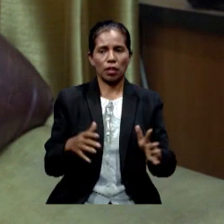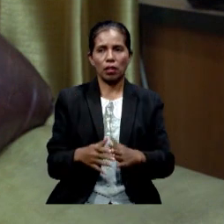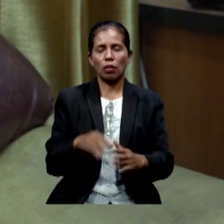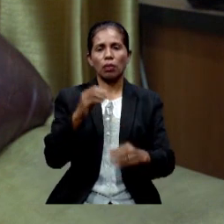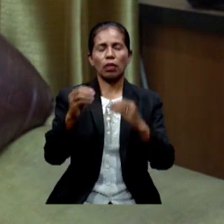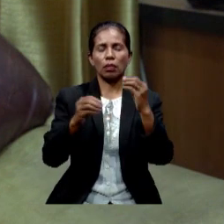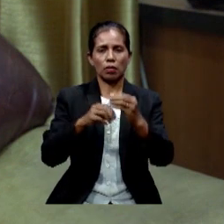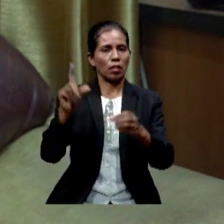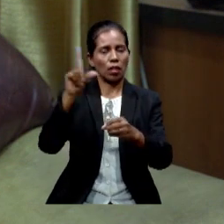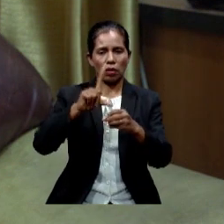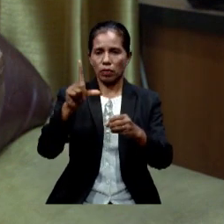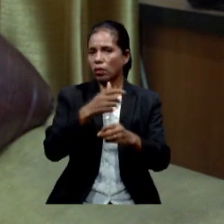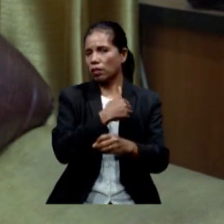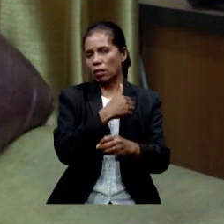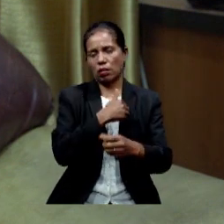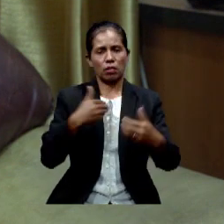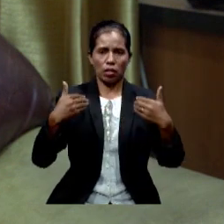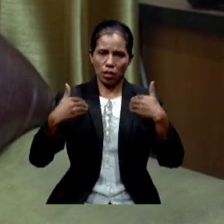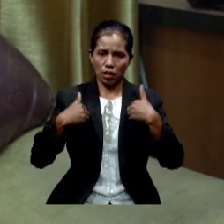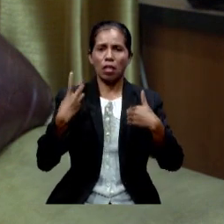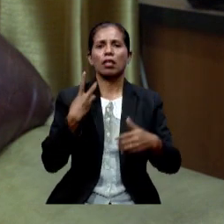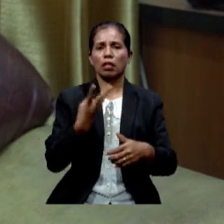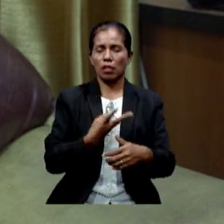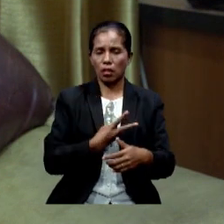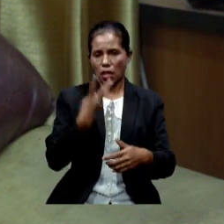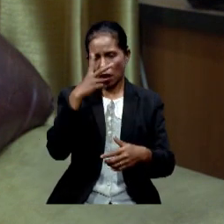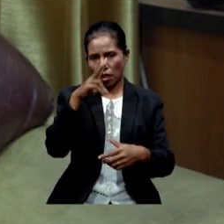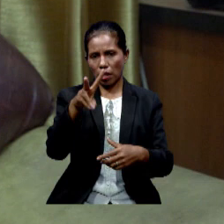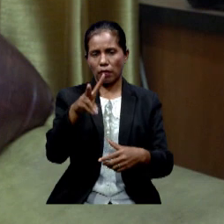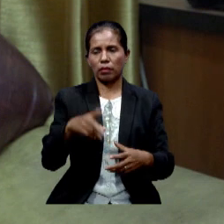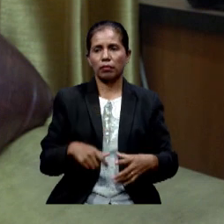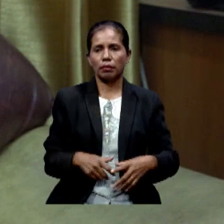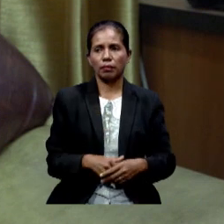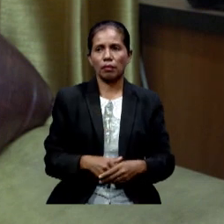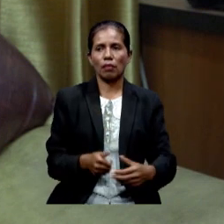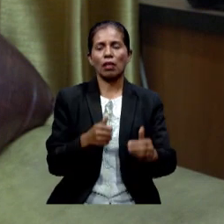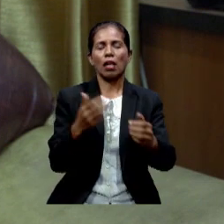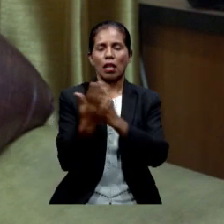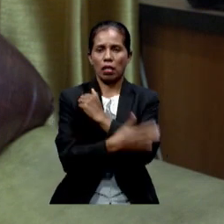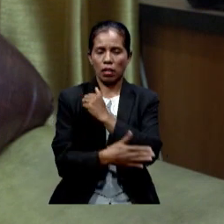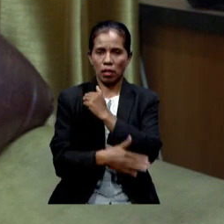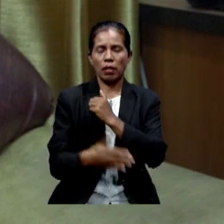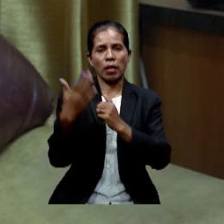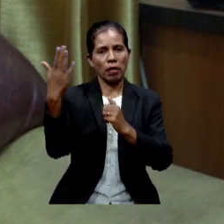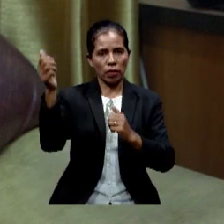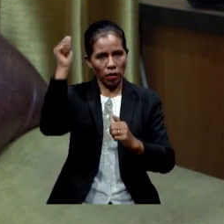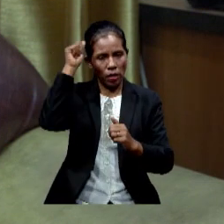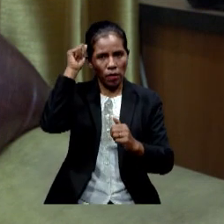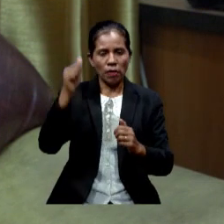laboratório sira pia então ita baseia ba nação ne bani ni analisa